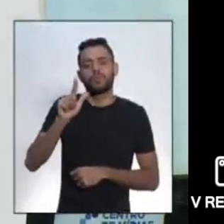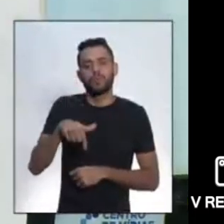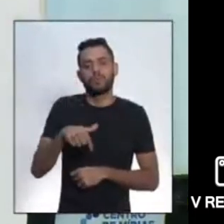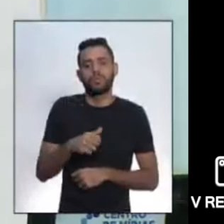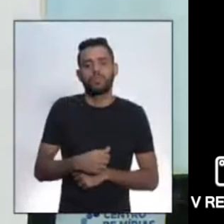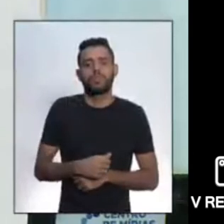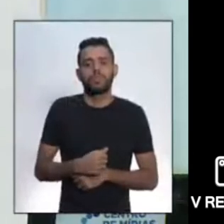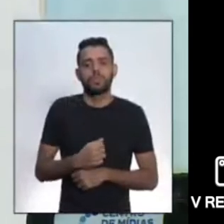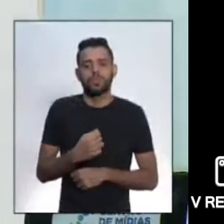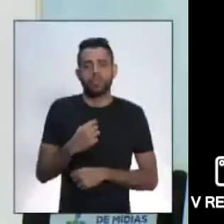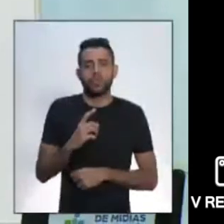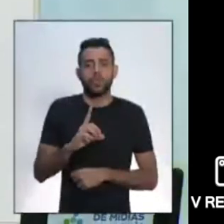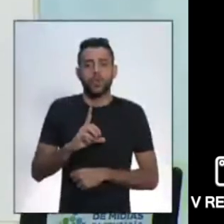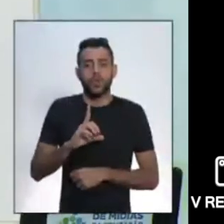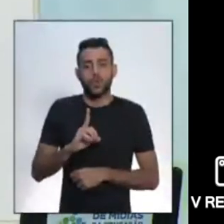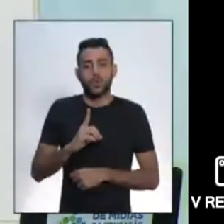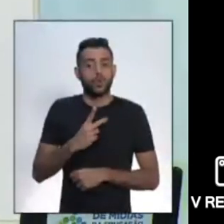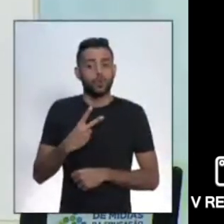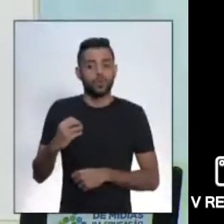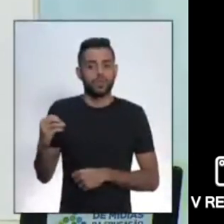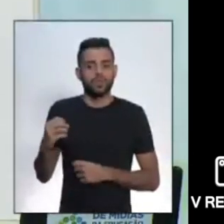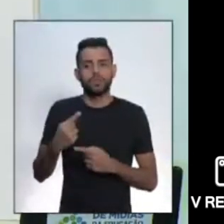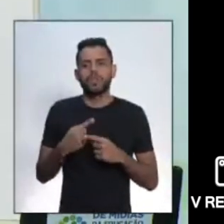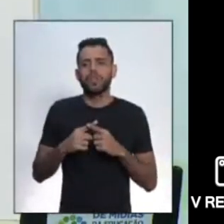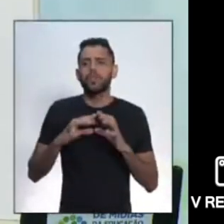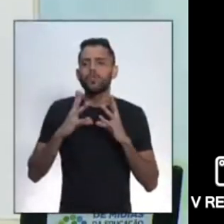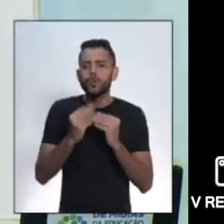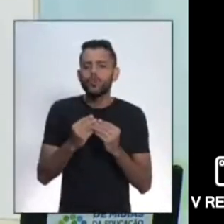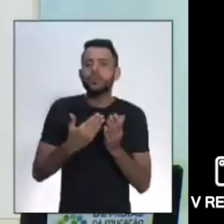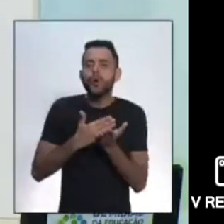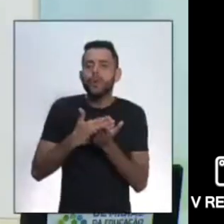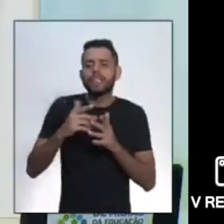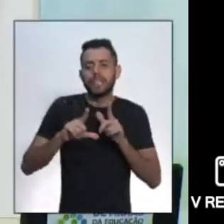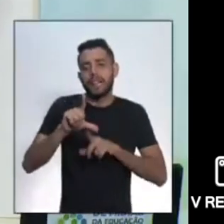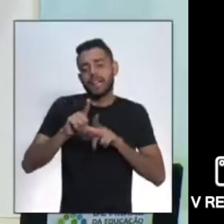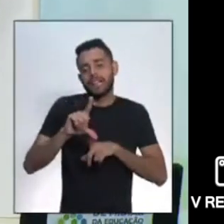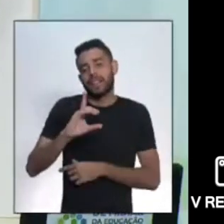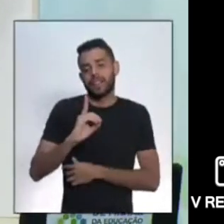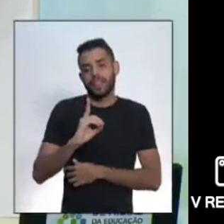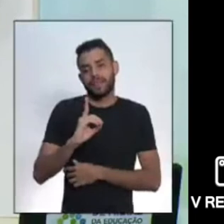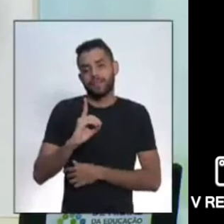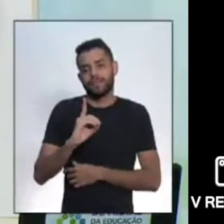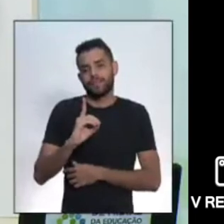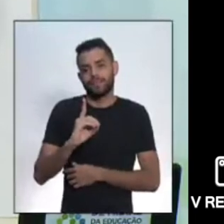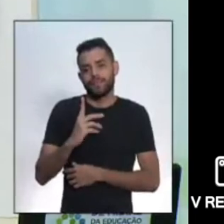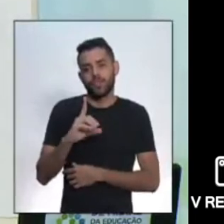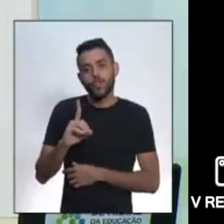200. Todos iniciam com a letra D.